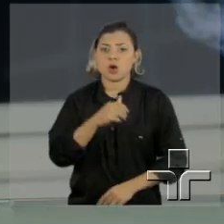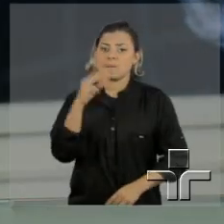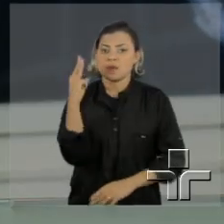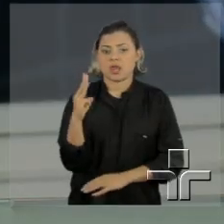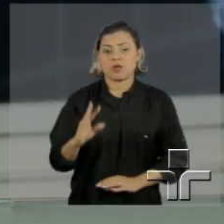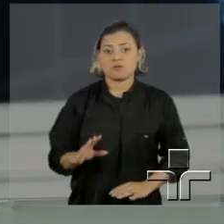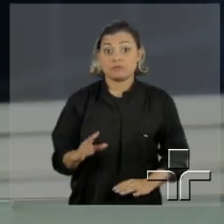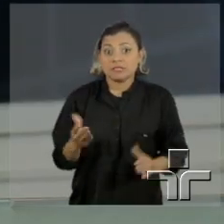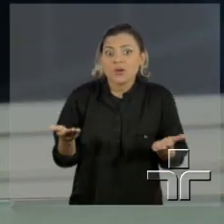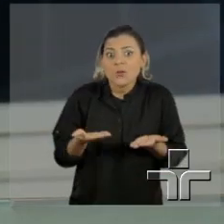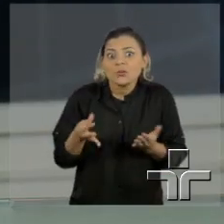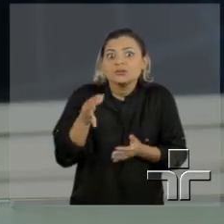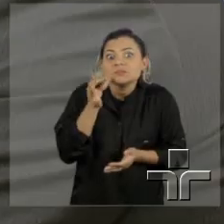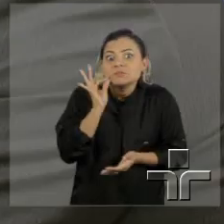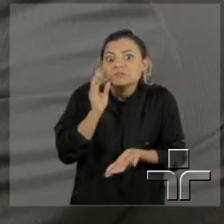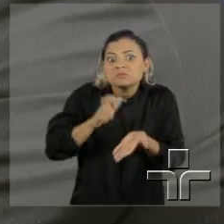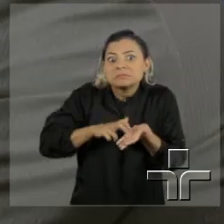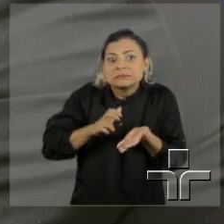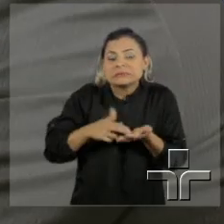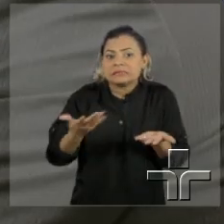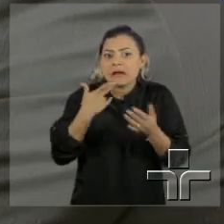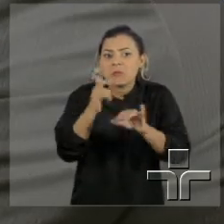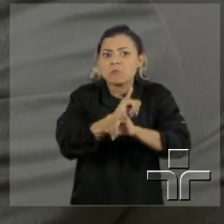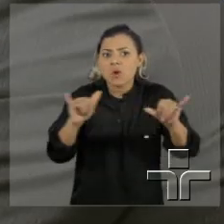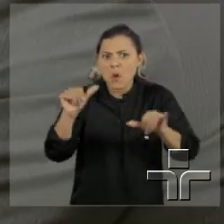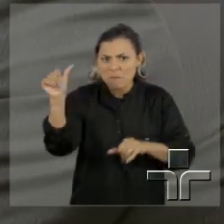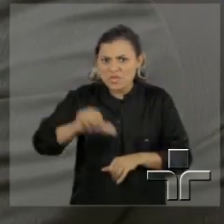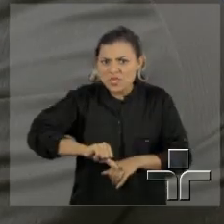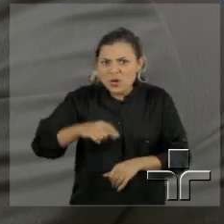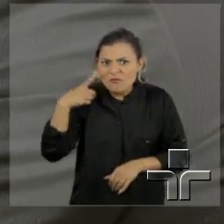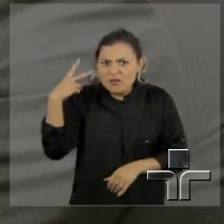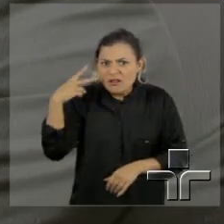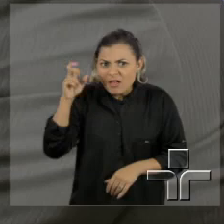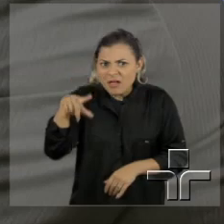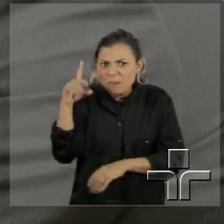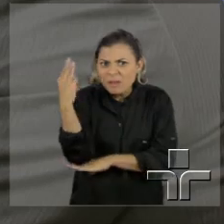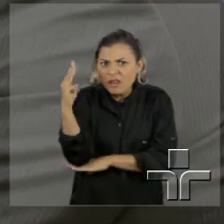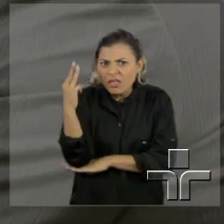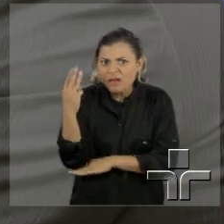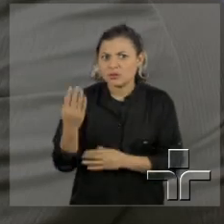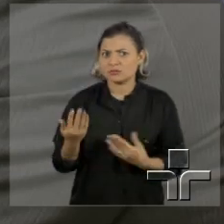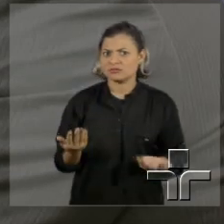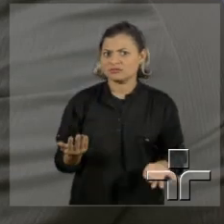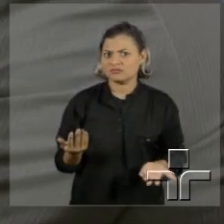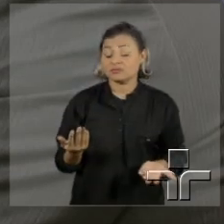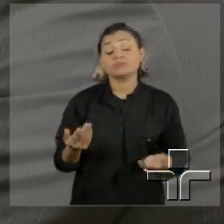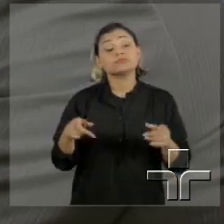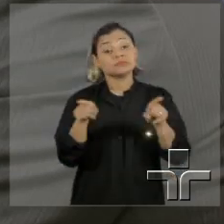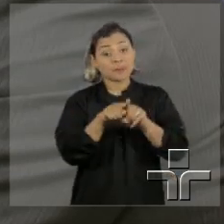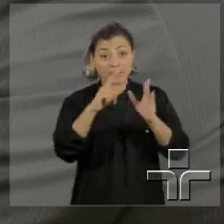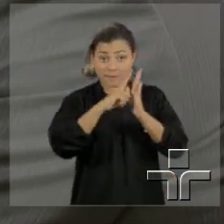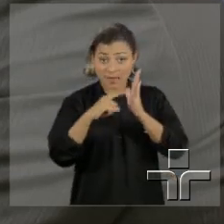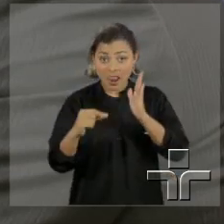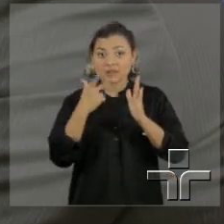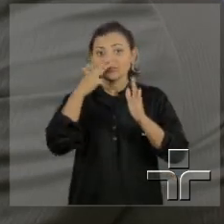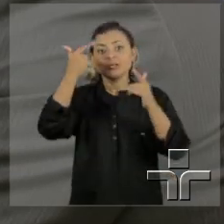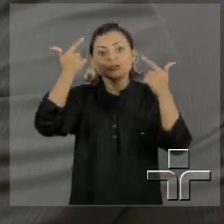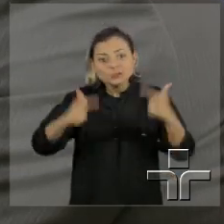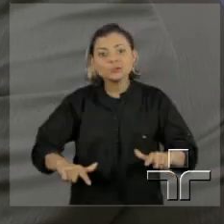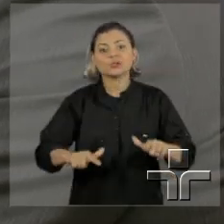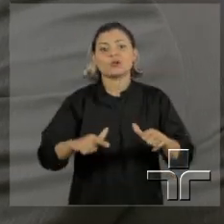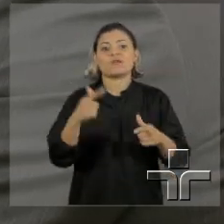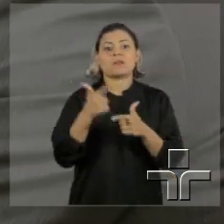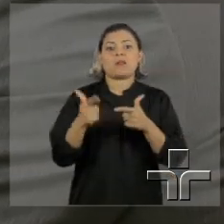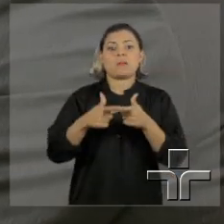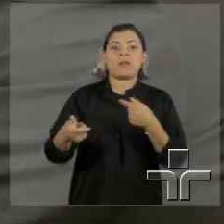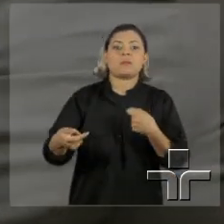esse café da manhã e, claro, os governadores cobram explicações. De novo, o Palácio do Planalto criando crise, gerando crise, do